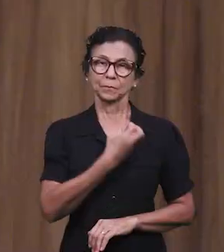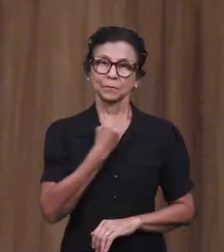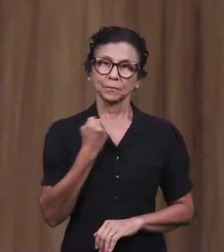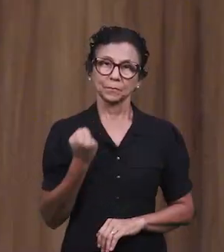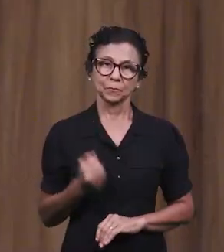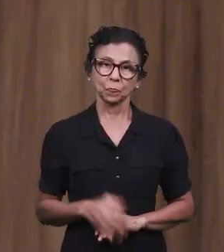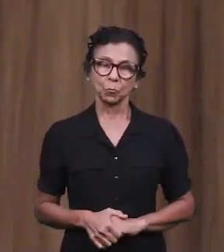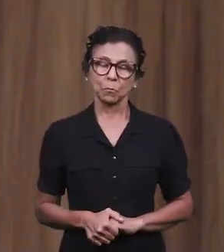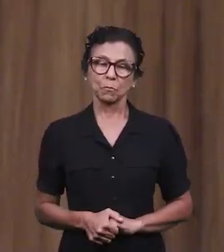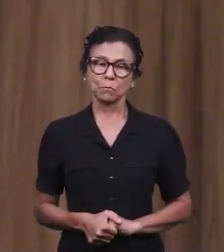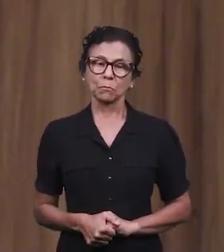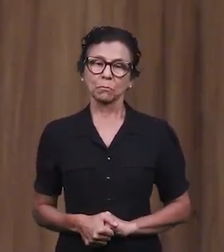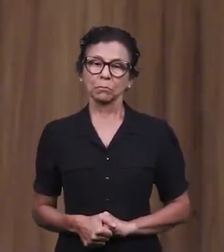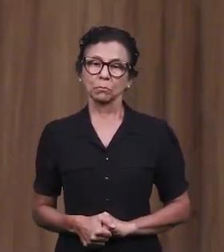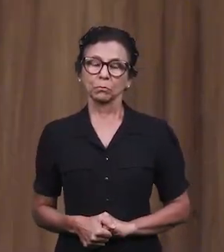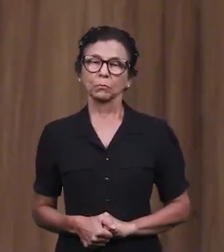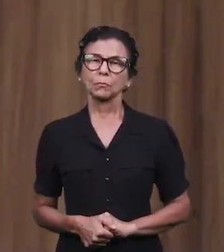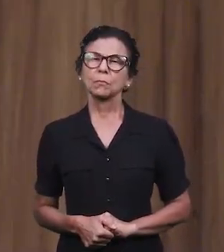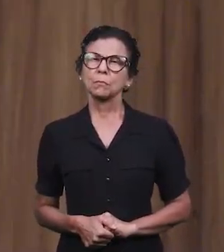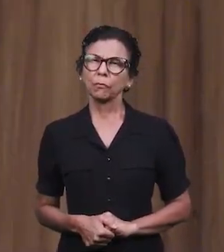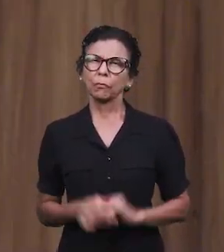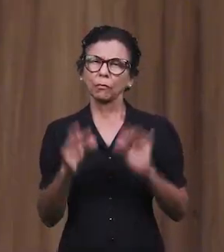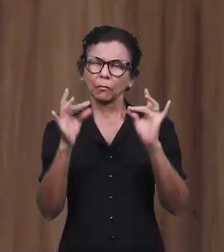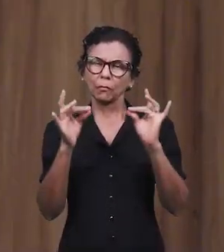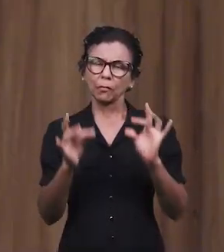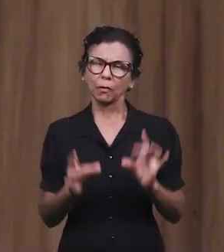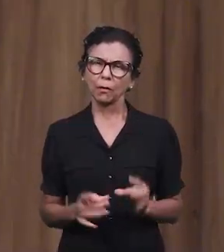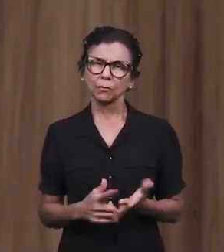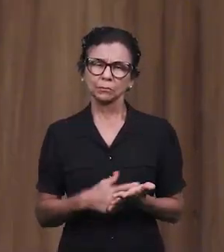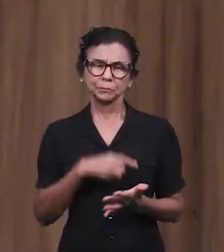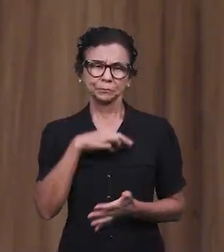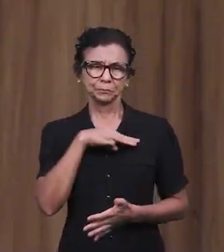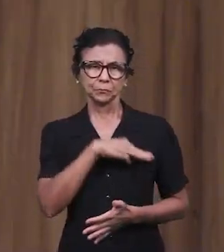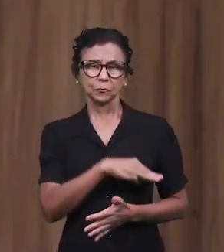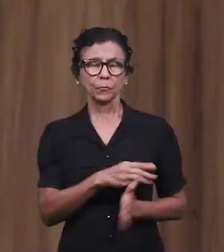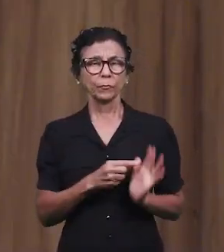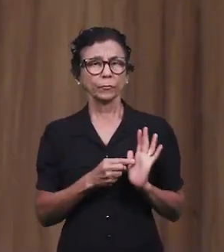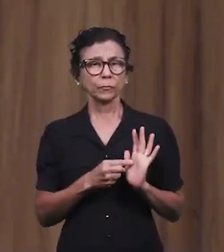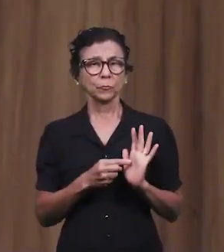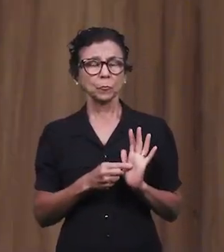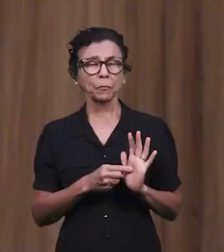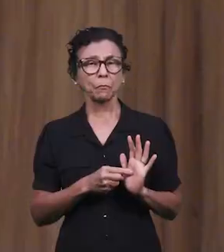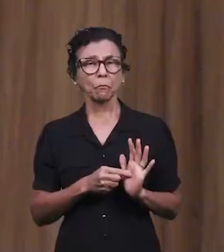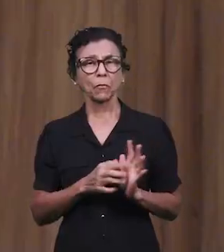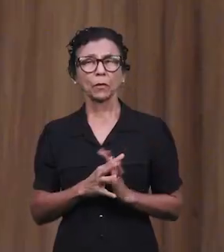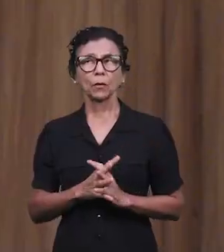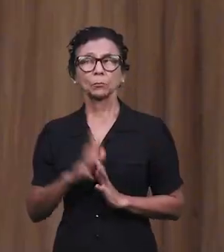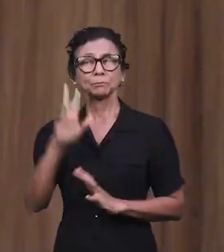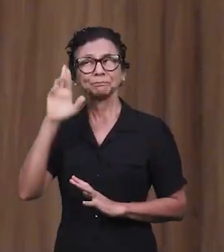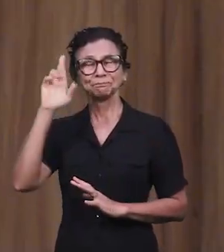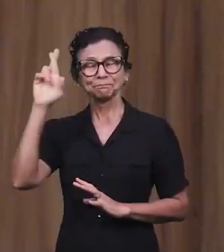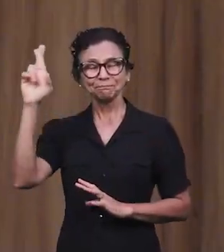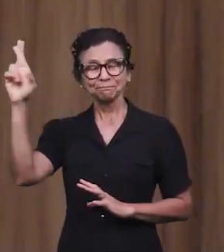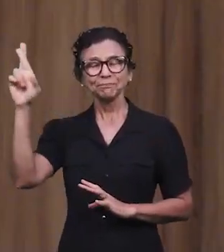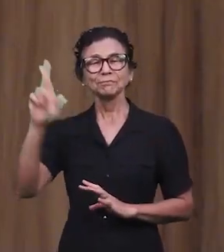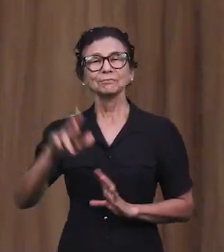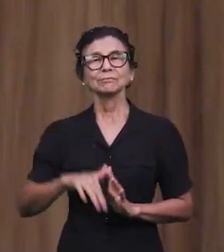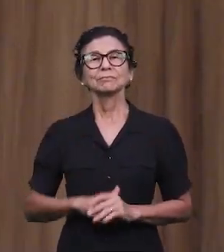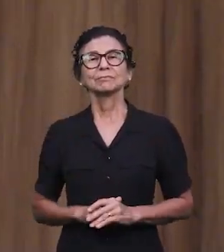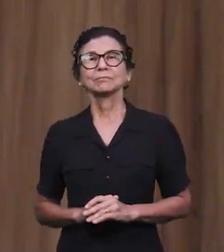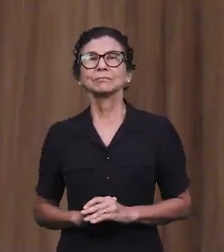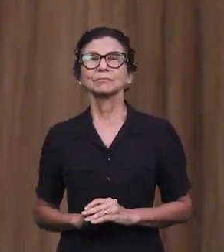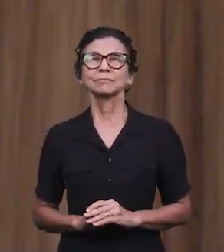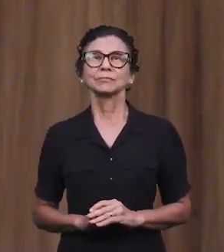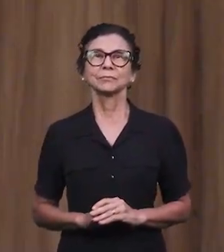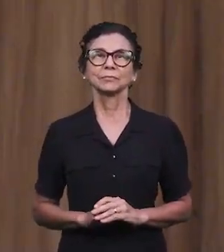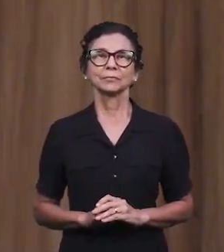de Mateus, ele vai com muitos detalhes e ele mostra que o Senhor separa no